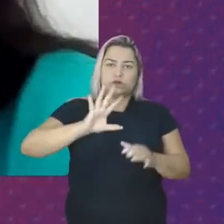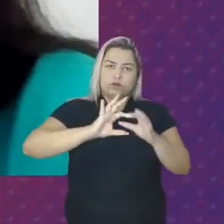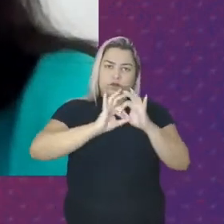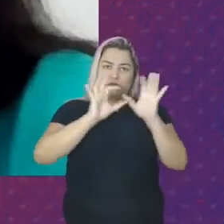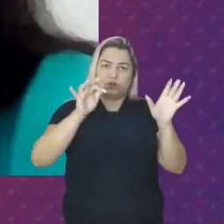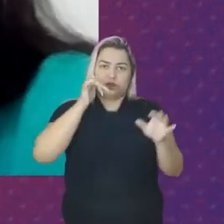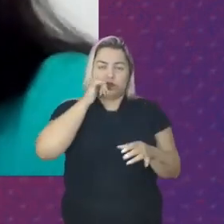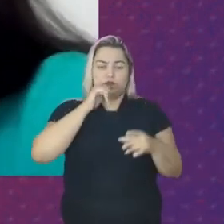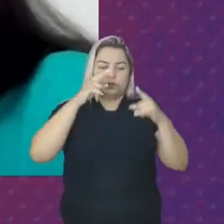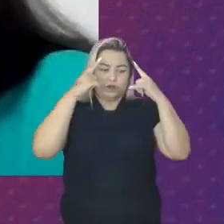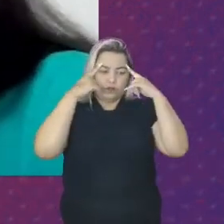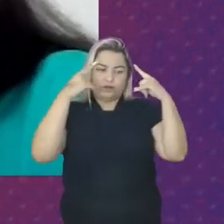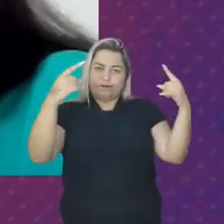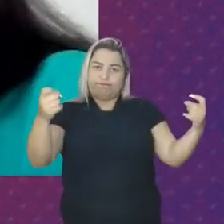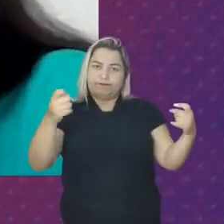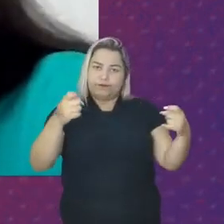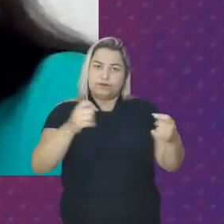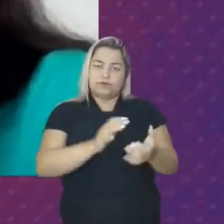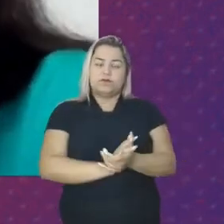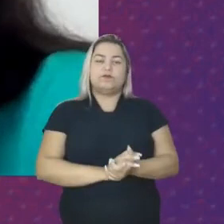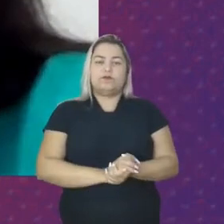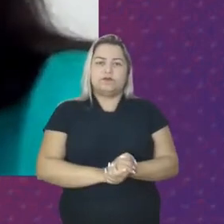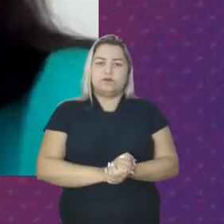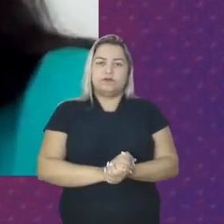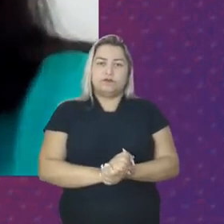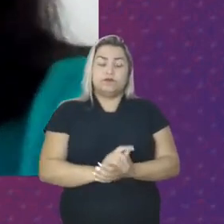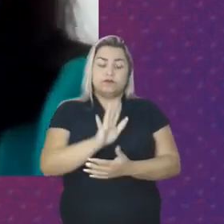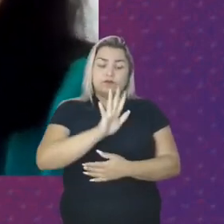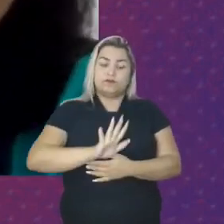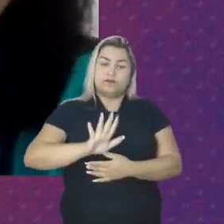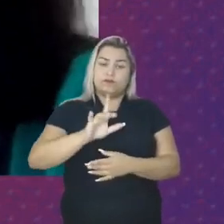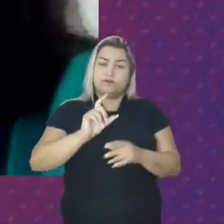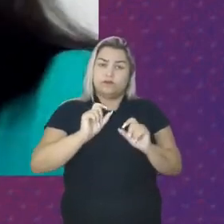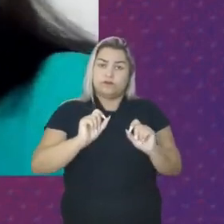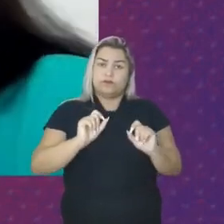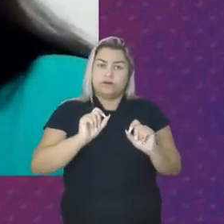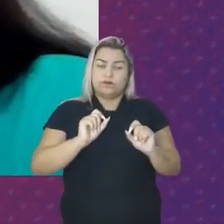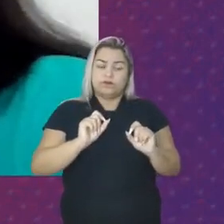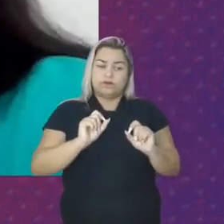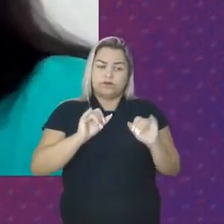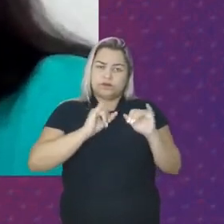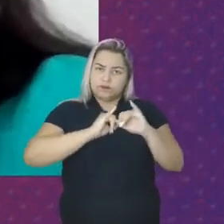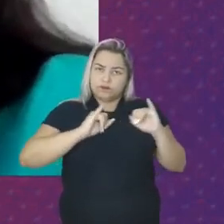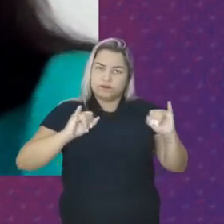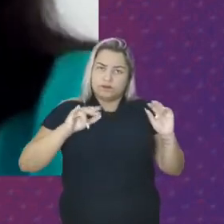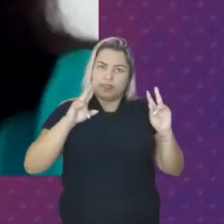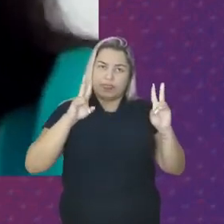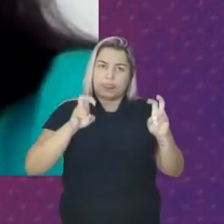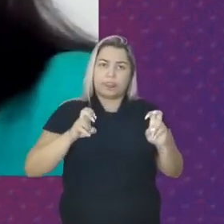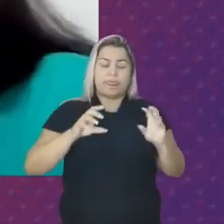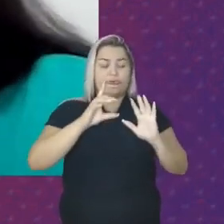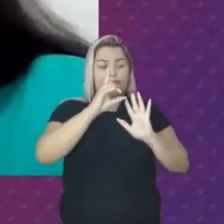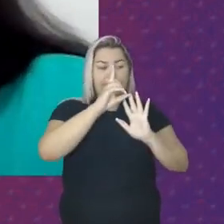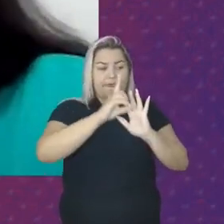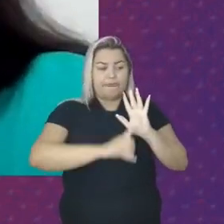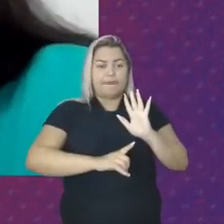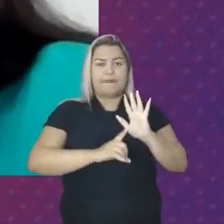mulheres vítimas de violência, que serve aí, no geral, para prestar informações sobre